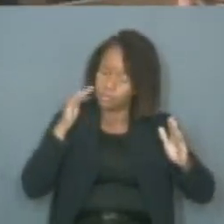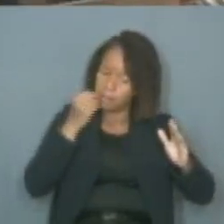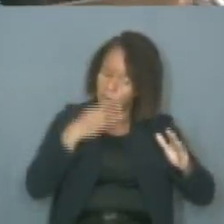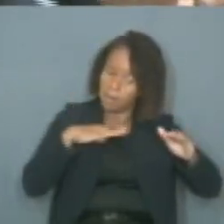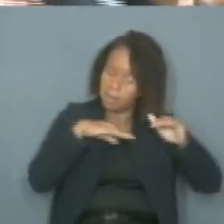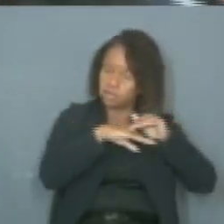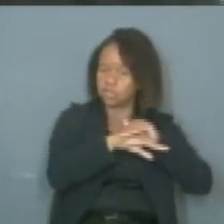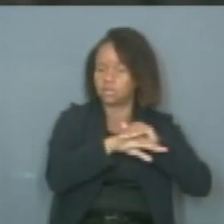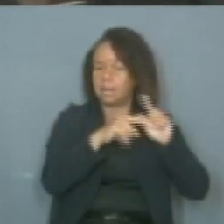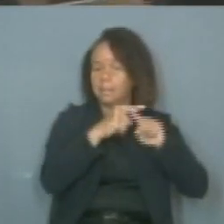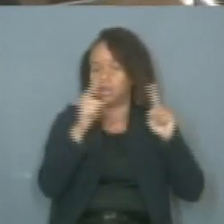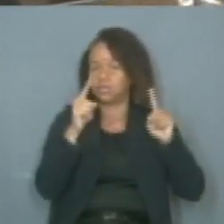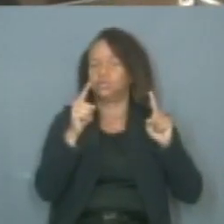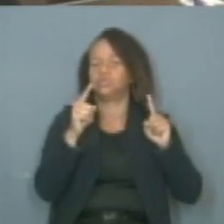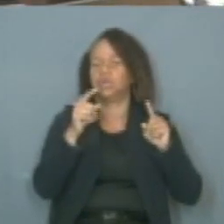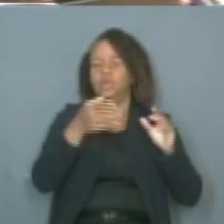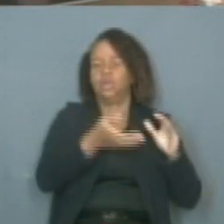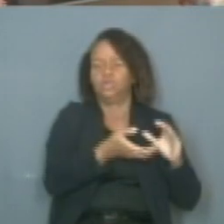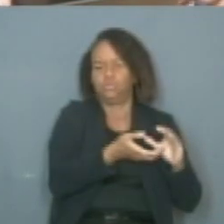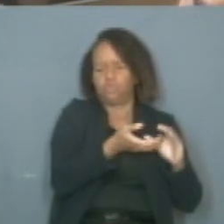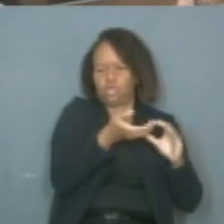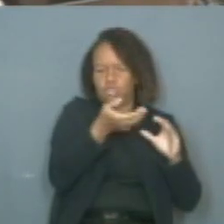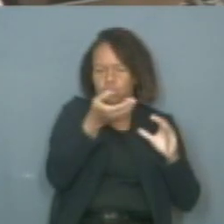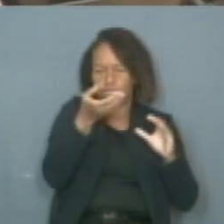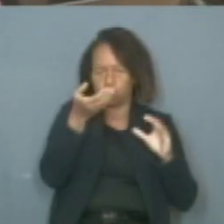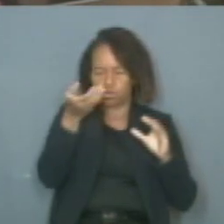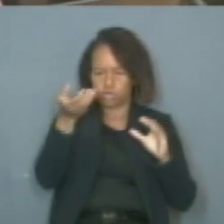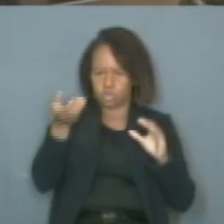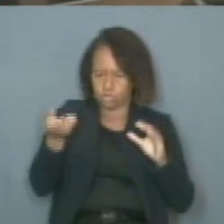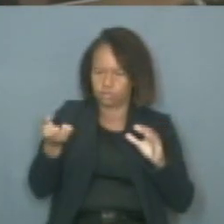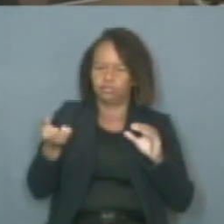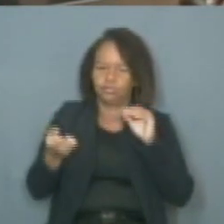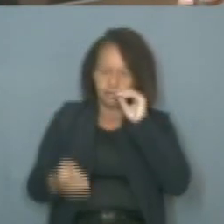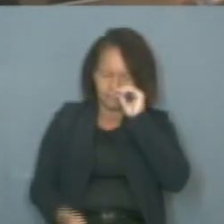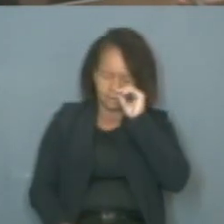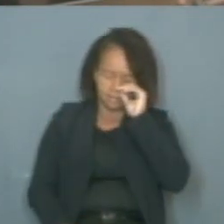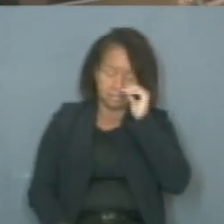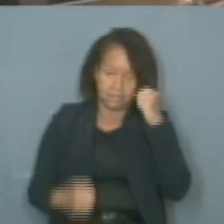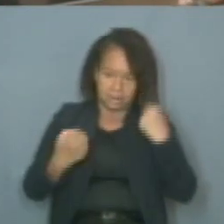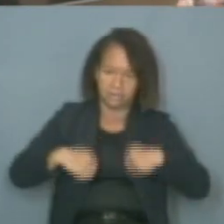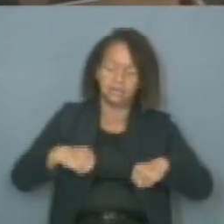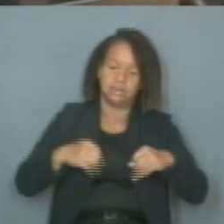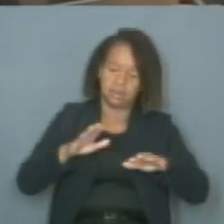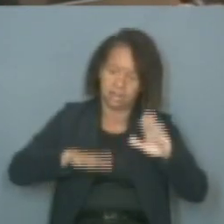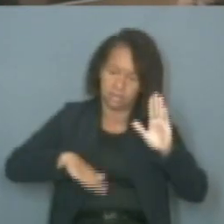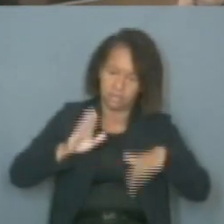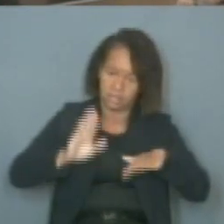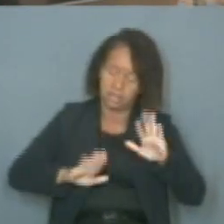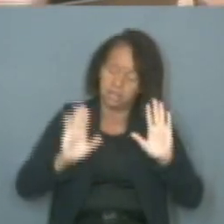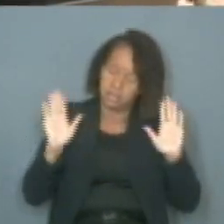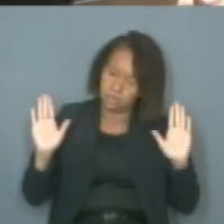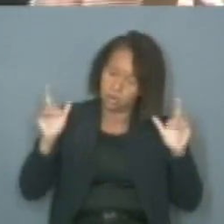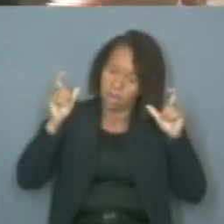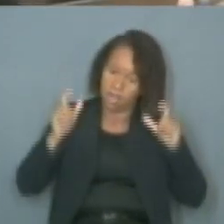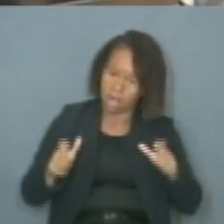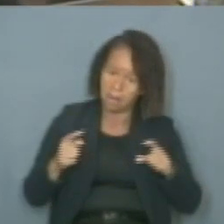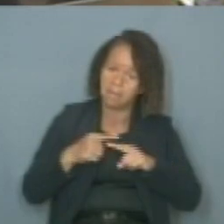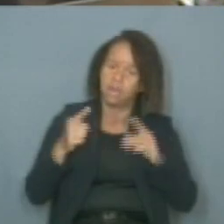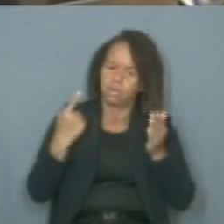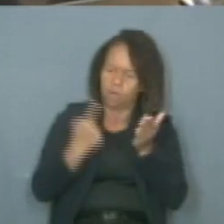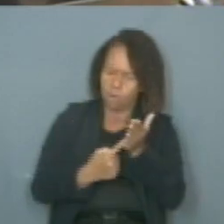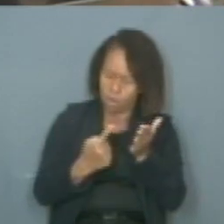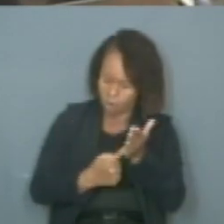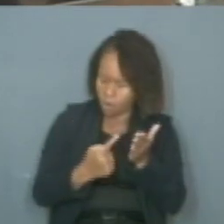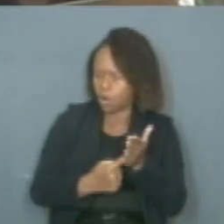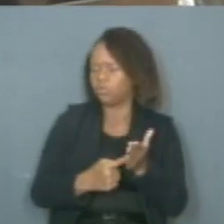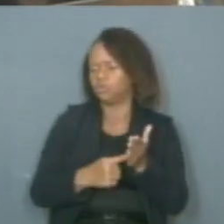estacionar. Mas quanto à questão do guincho, é um instrumento que tem sua necessidade muitas vezes para desobstrução, mas concordo